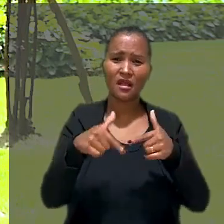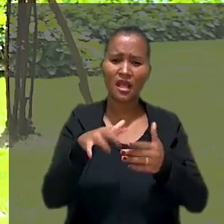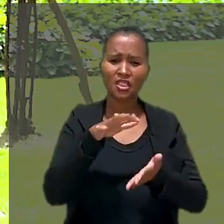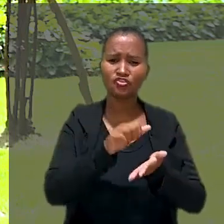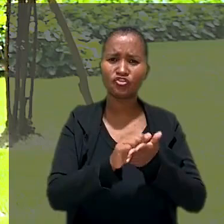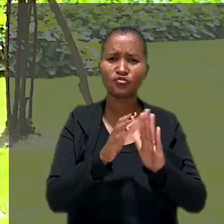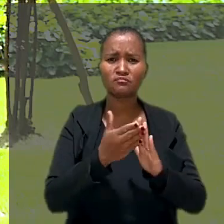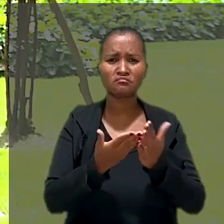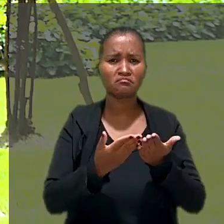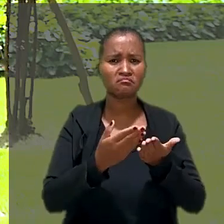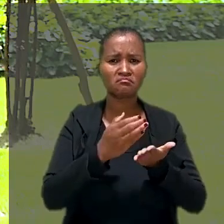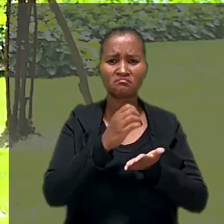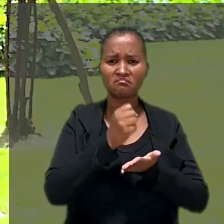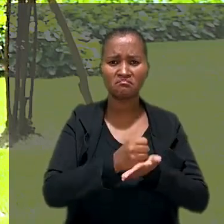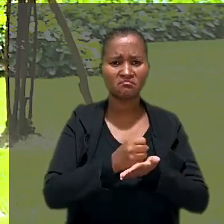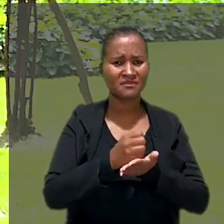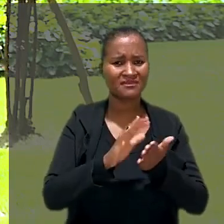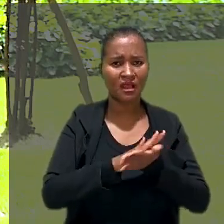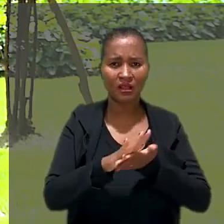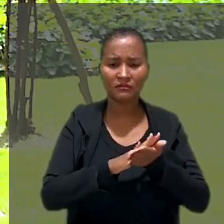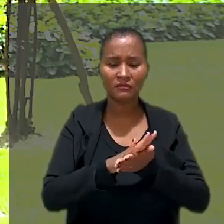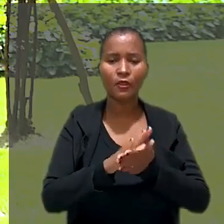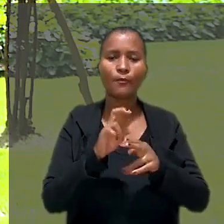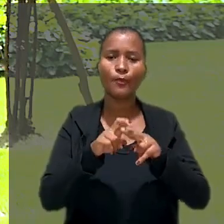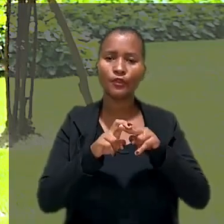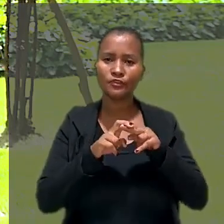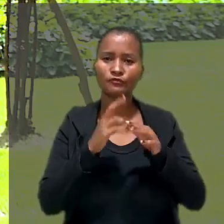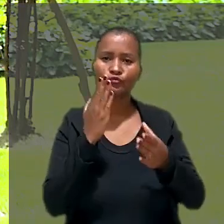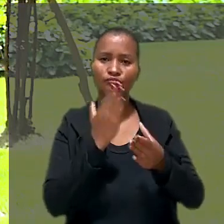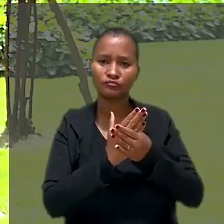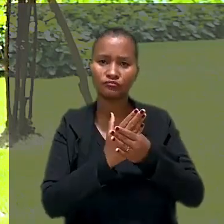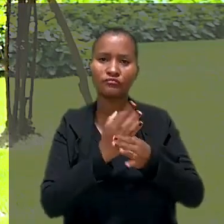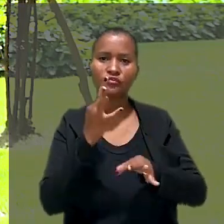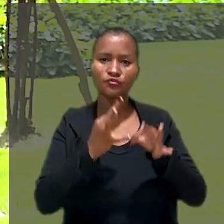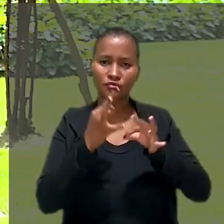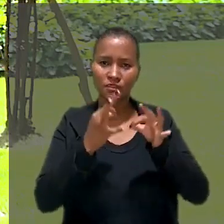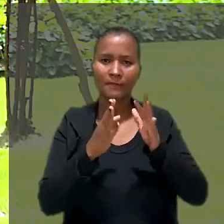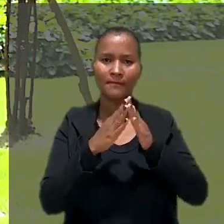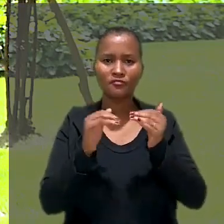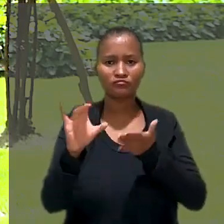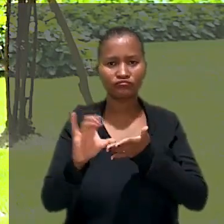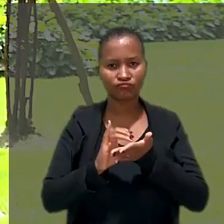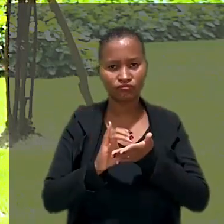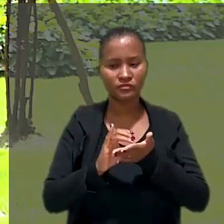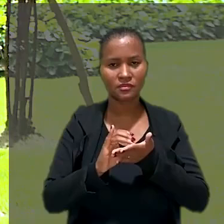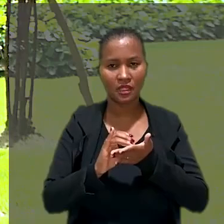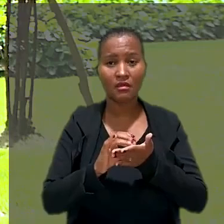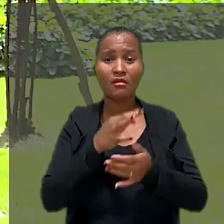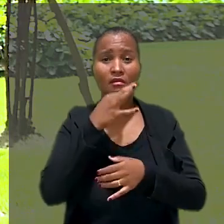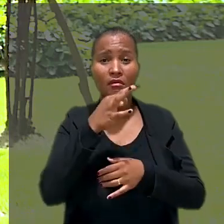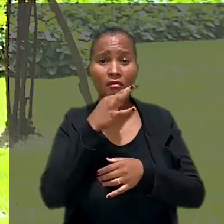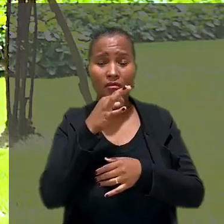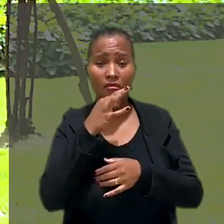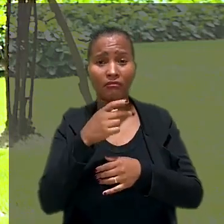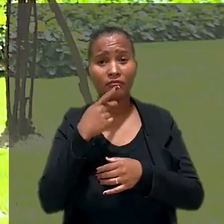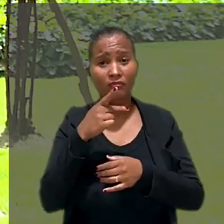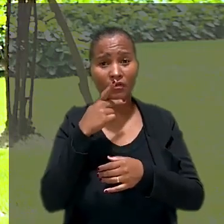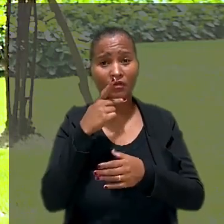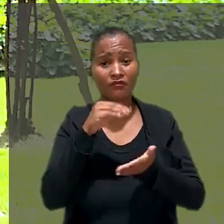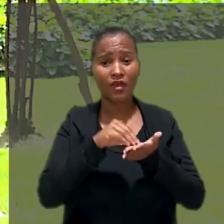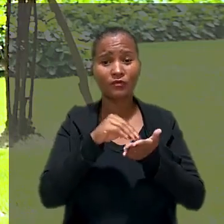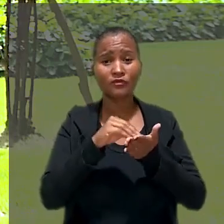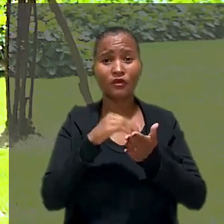foi feito registro em carteira. Por isso, ele entrou na justiça pedindo indenização. Um dos argumentos foi que a ausência